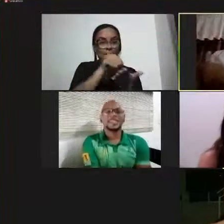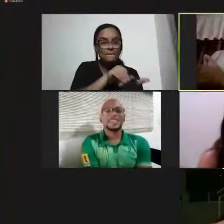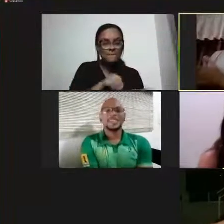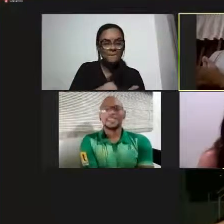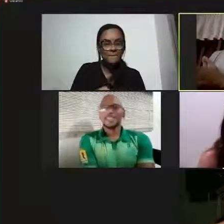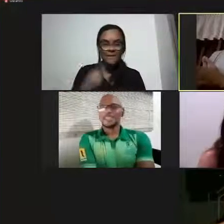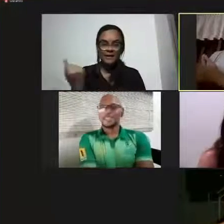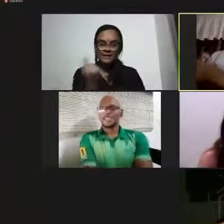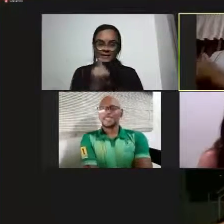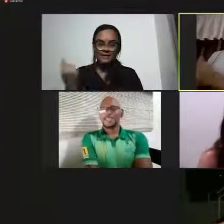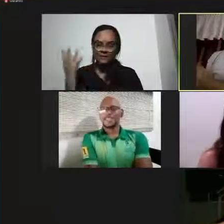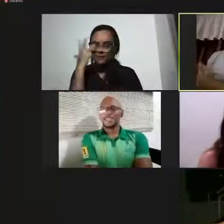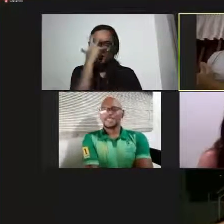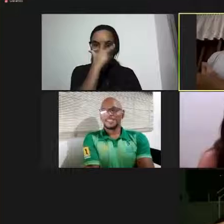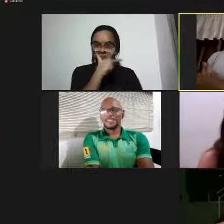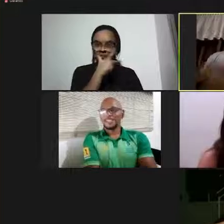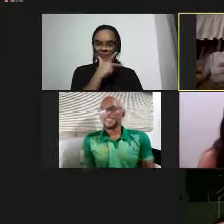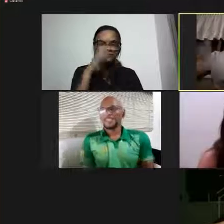única...